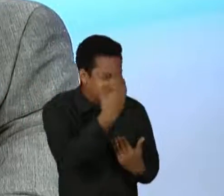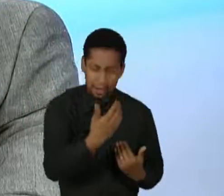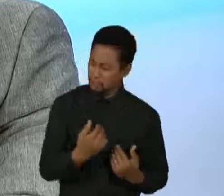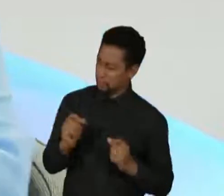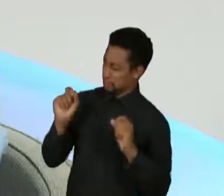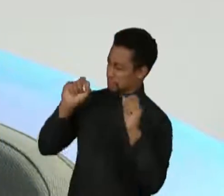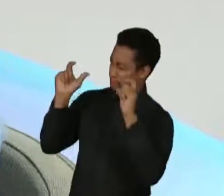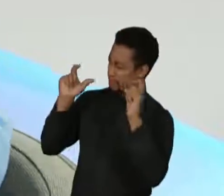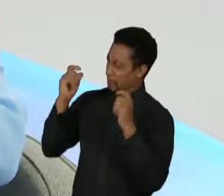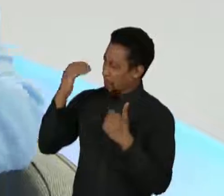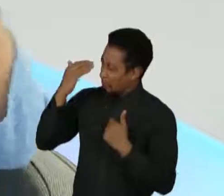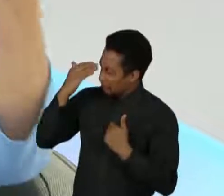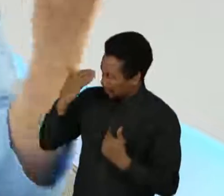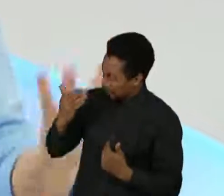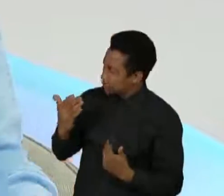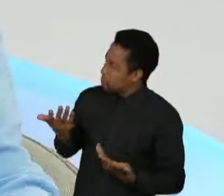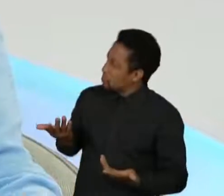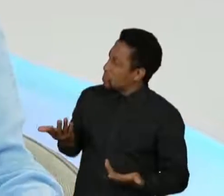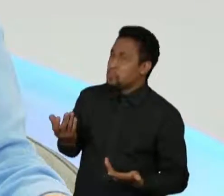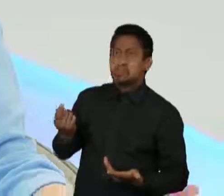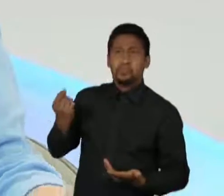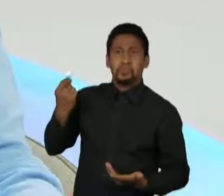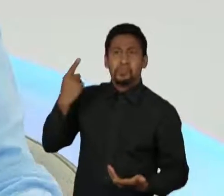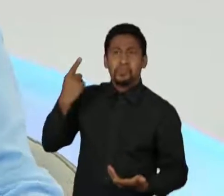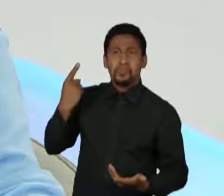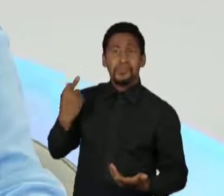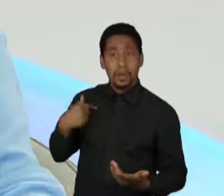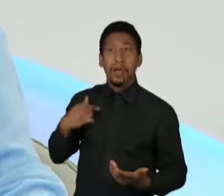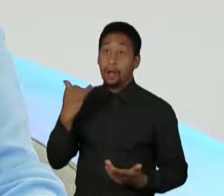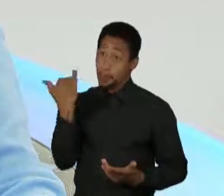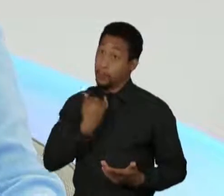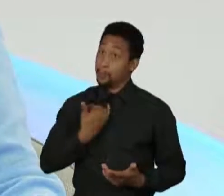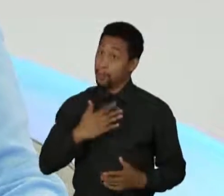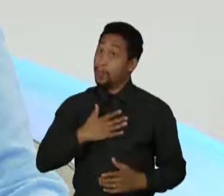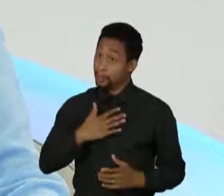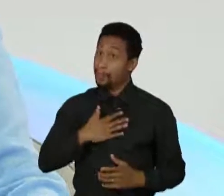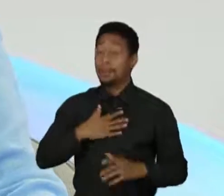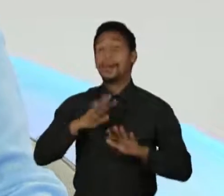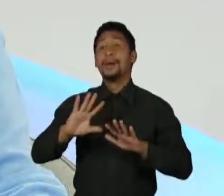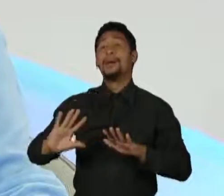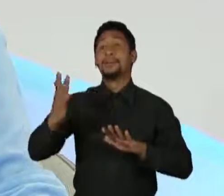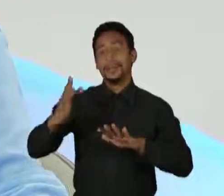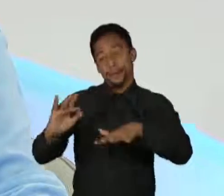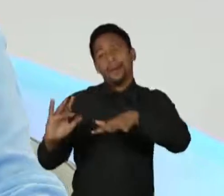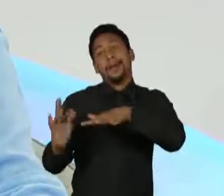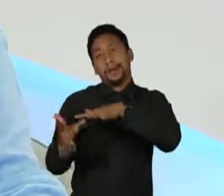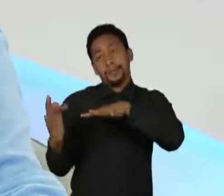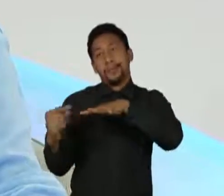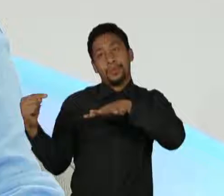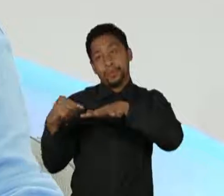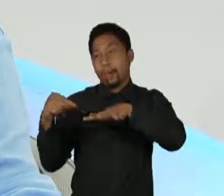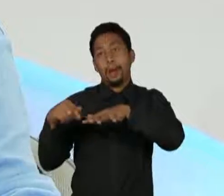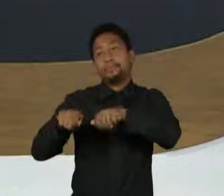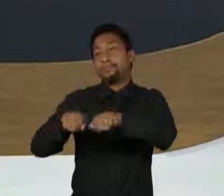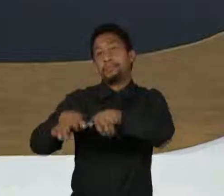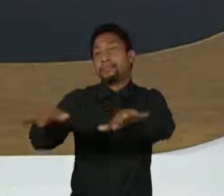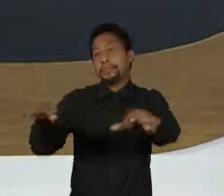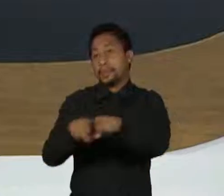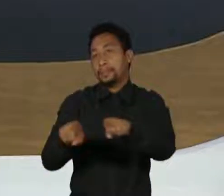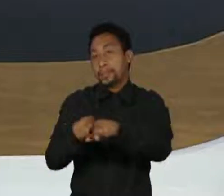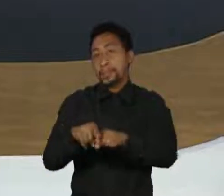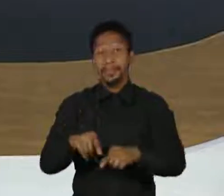foi foi assim desde o início e com os meios digitais isso tem uma uma proporção imensa né Foi assim que eu